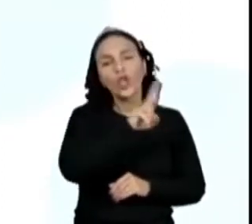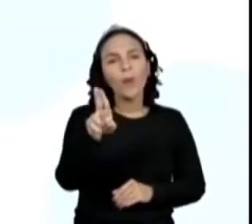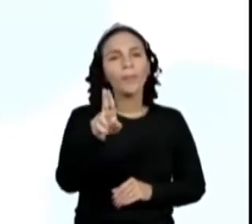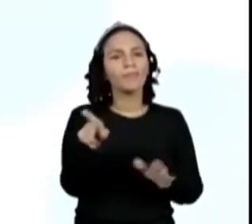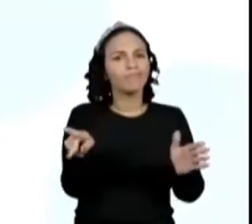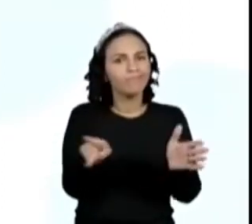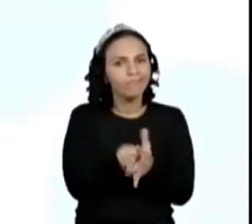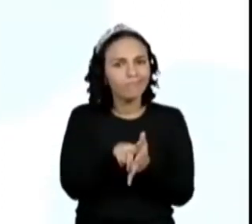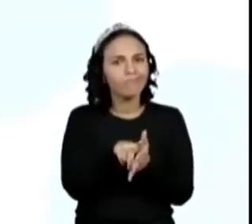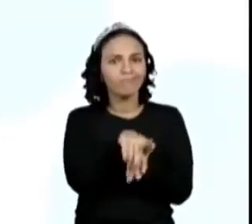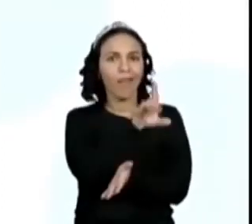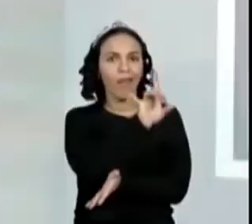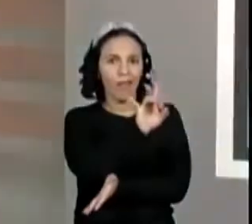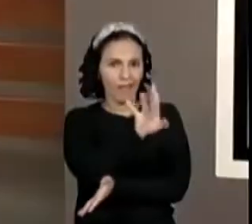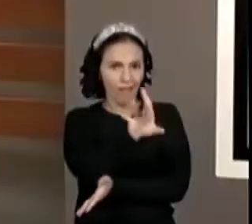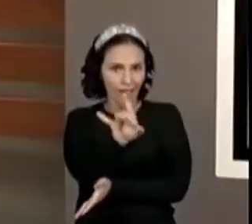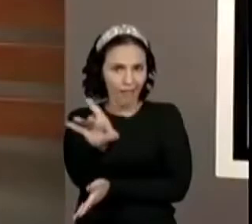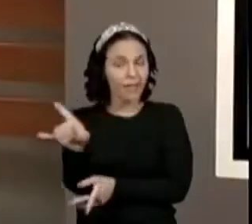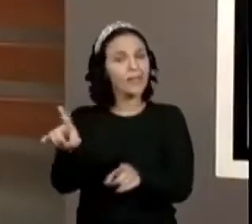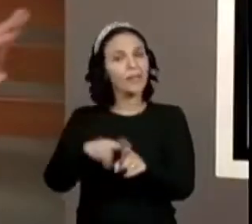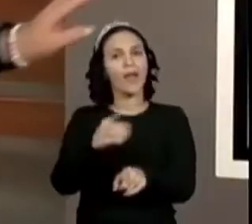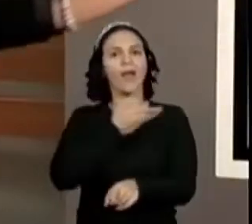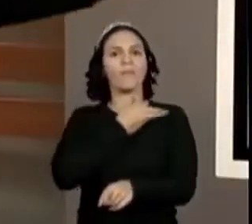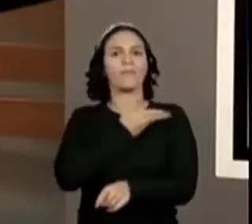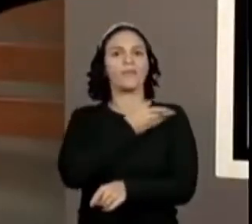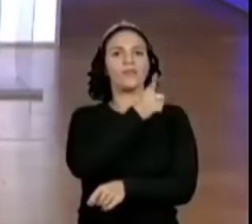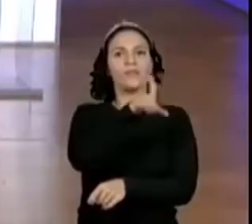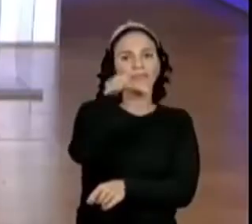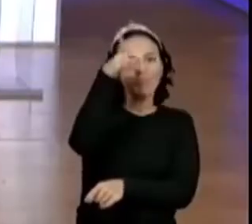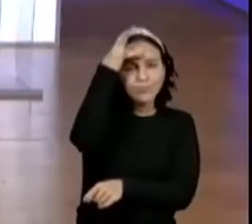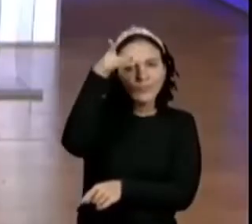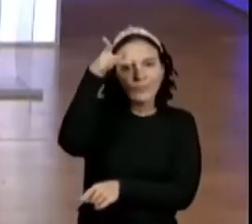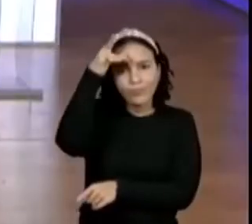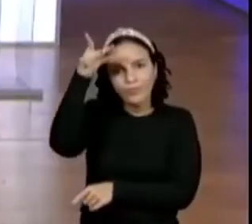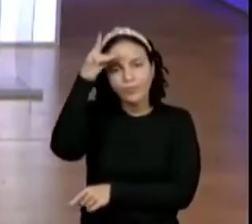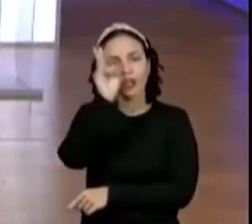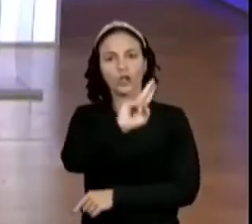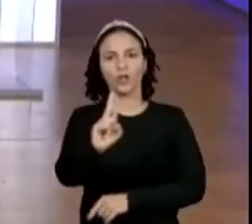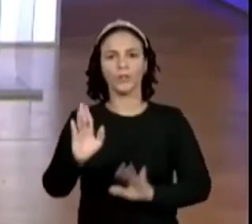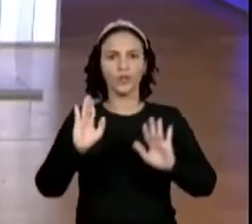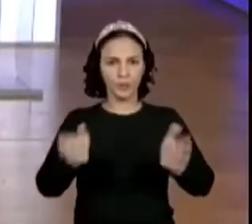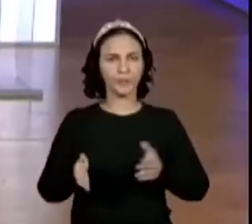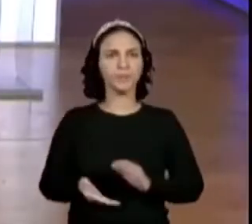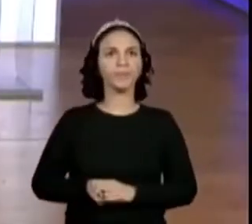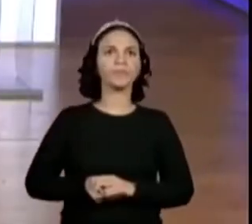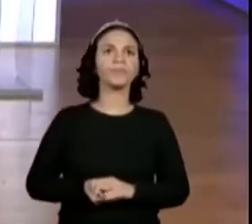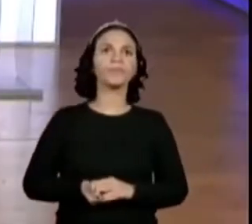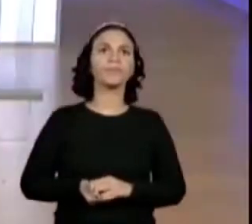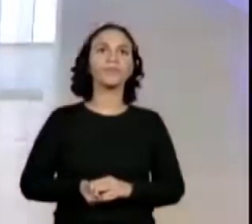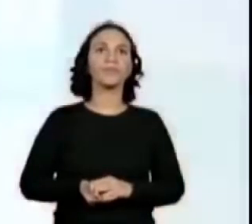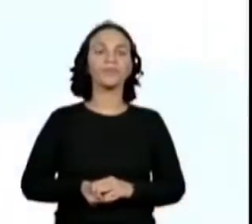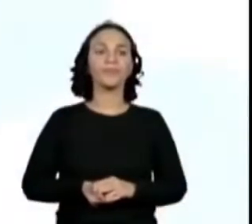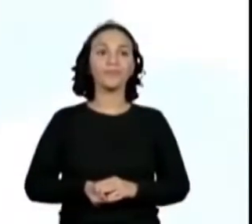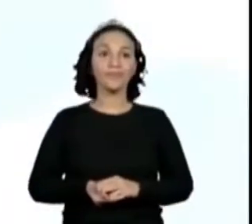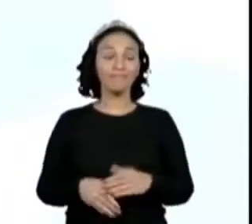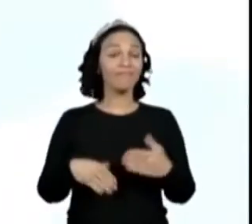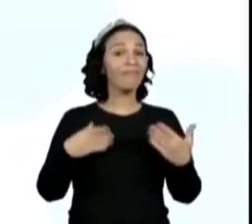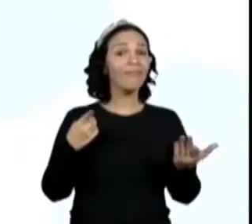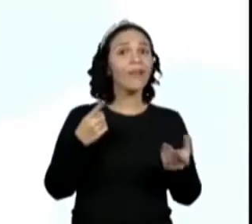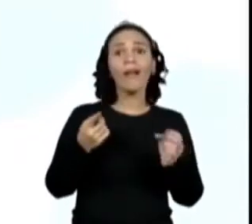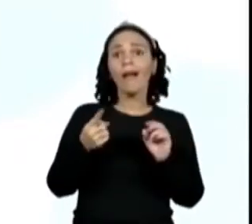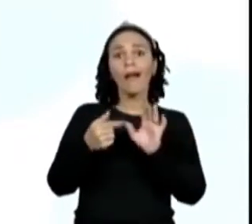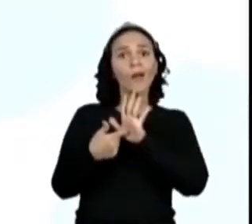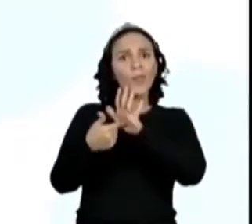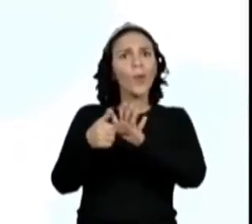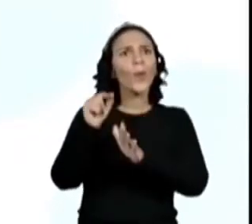famosa lista que assim, sempre vocês têm que ter próximo de vocês, com o nome dos professores. Olha só, o que apareceu na